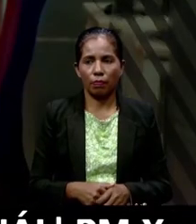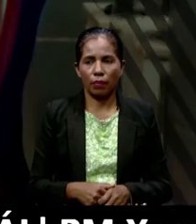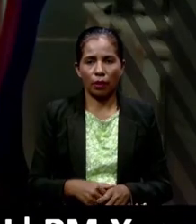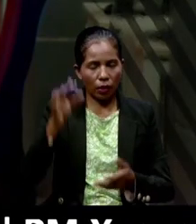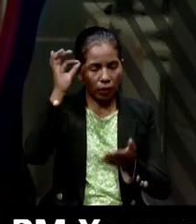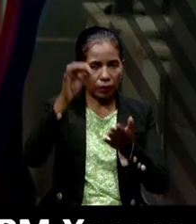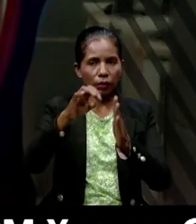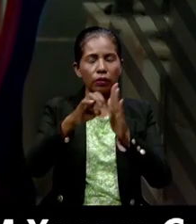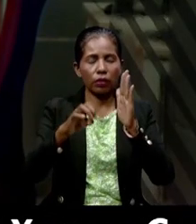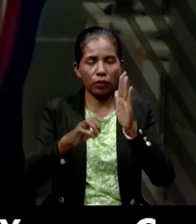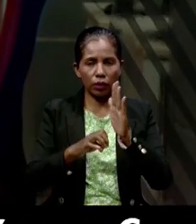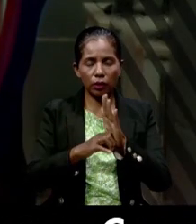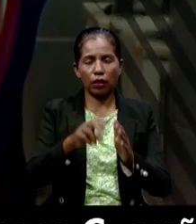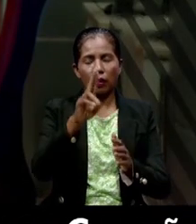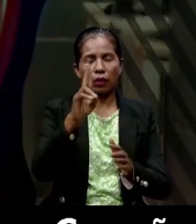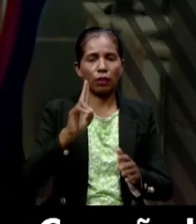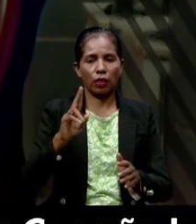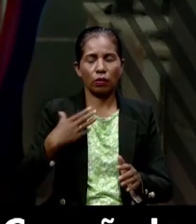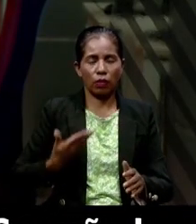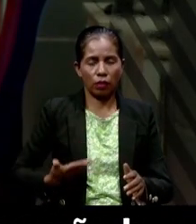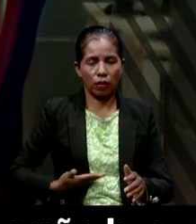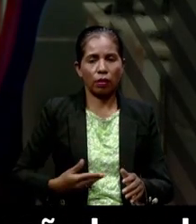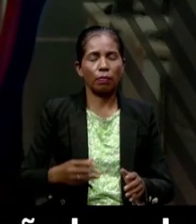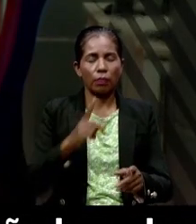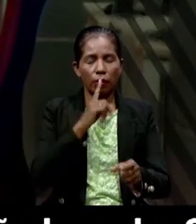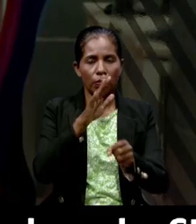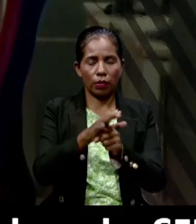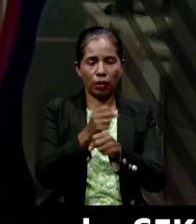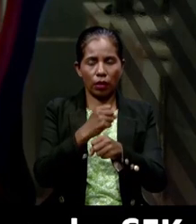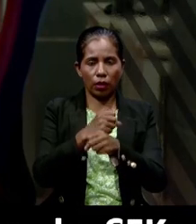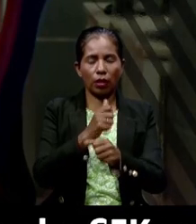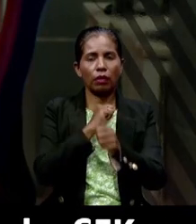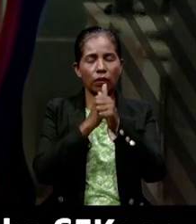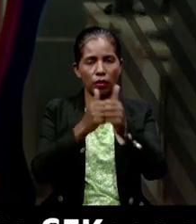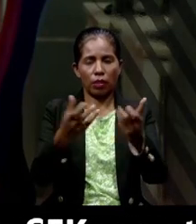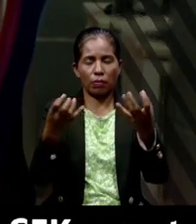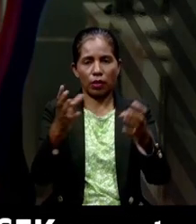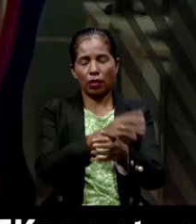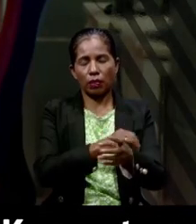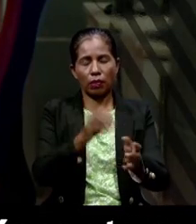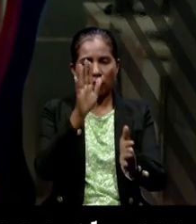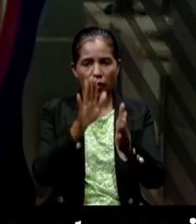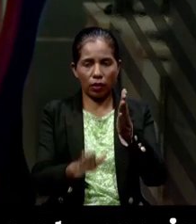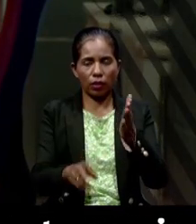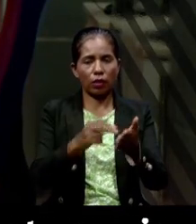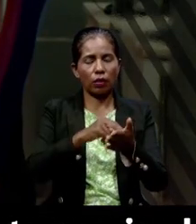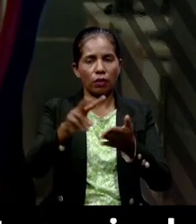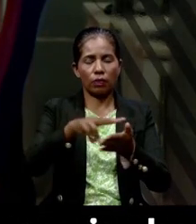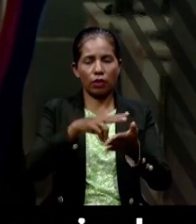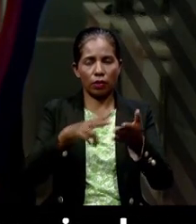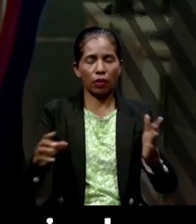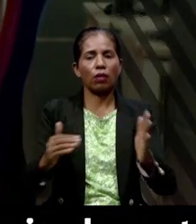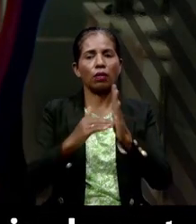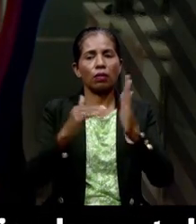Secretary Estado Igualdade no UN Women promete se halo advocacia para Clutang, hodi minimiza número de violência contra